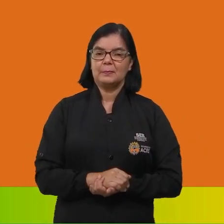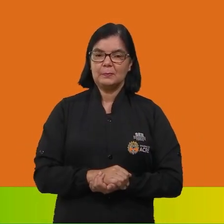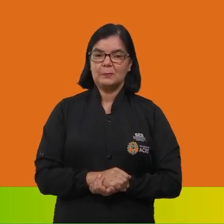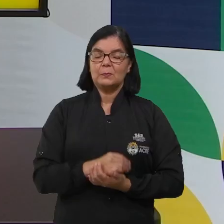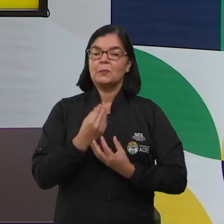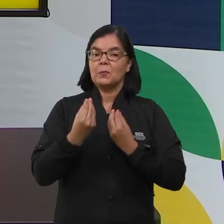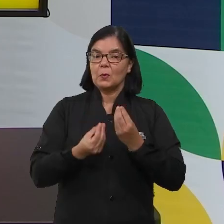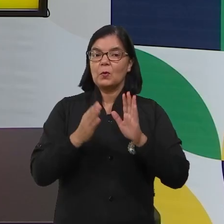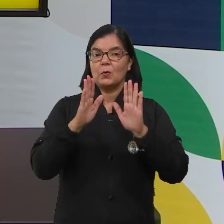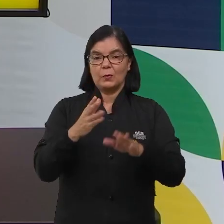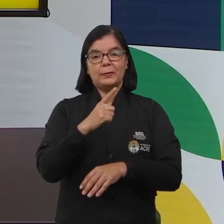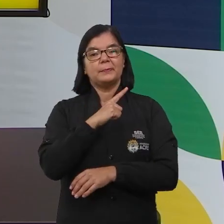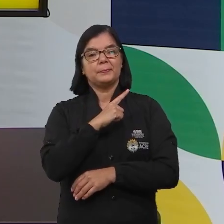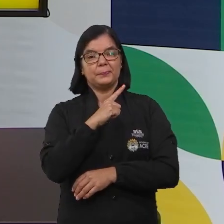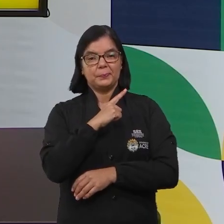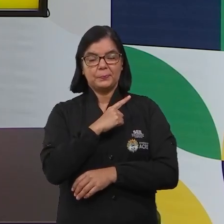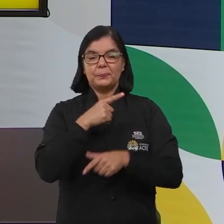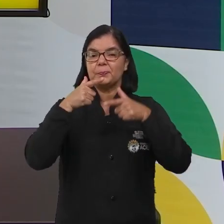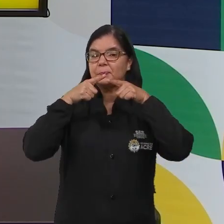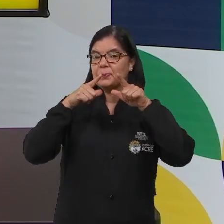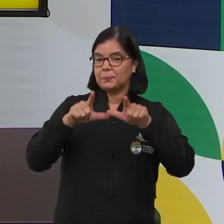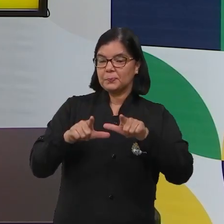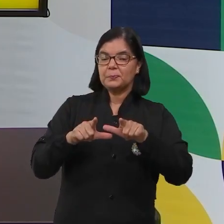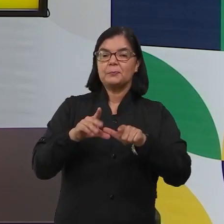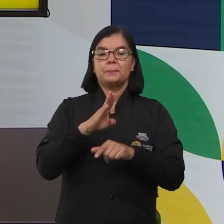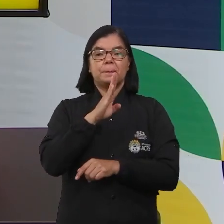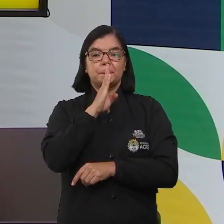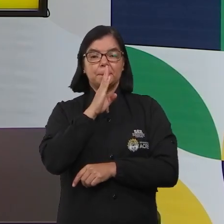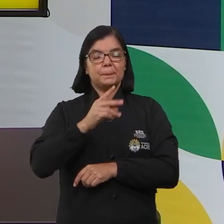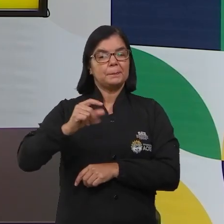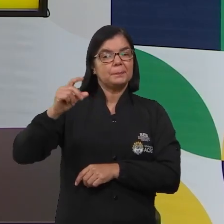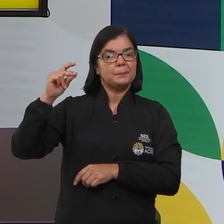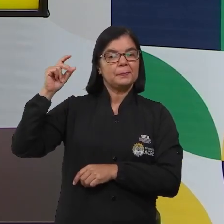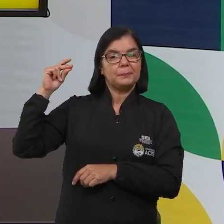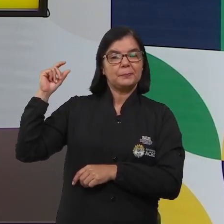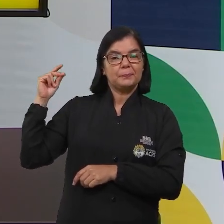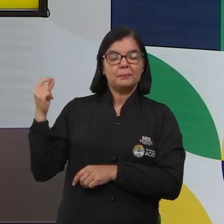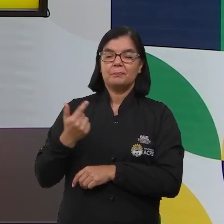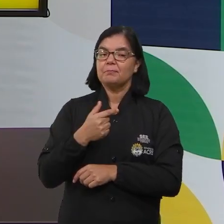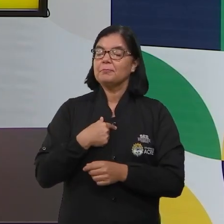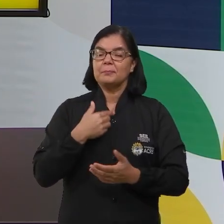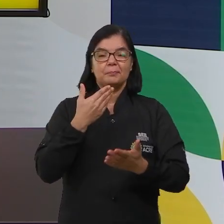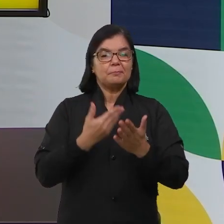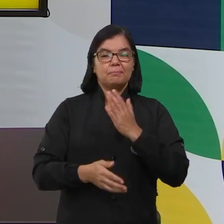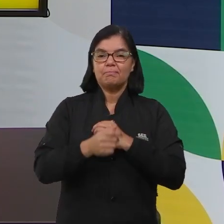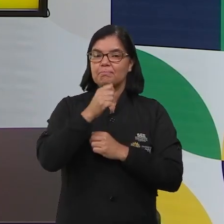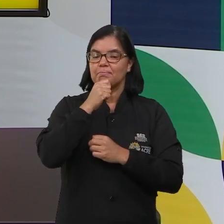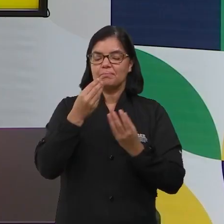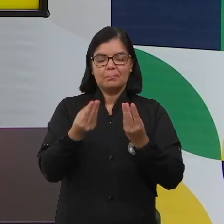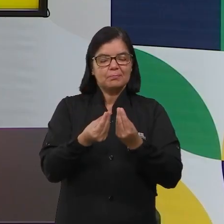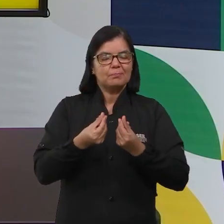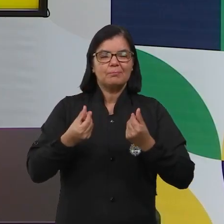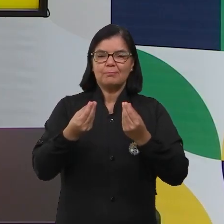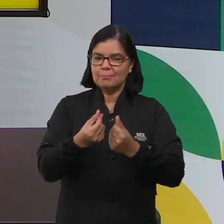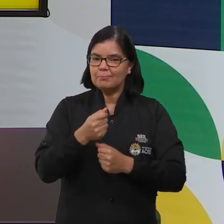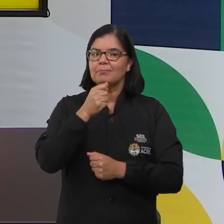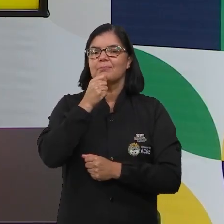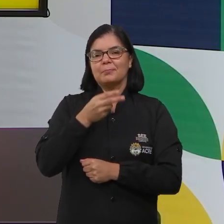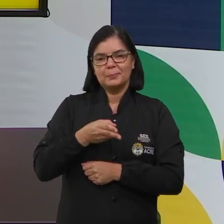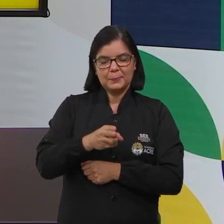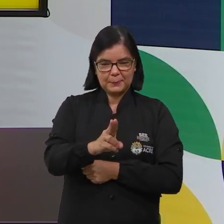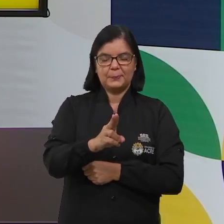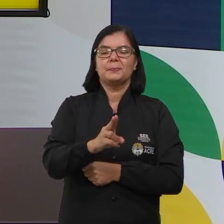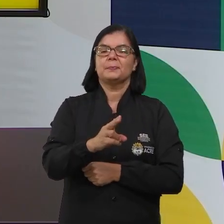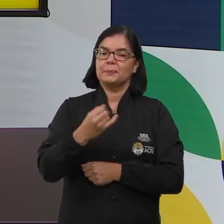como já existe, né, essa linguagem não verbal, desde sempre ela não perdeu aí a sua essência, ela ainda tem